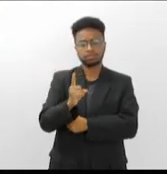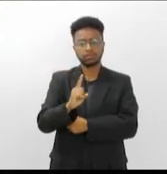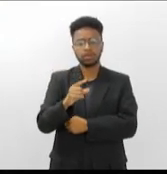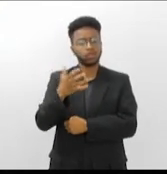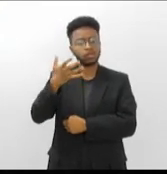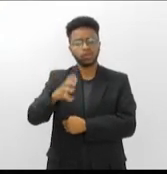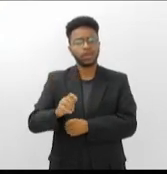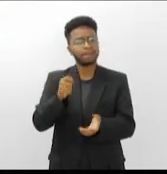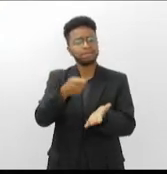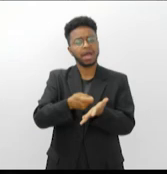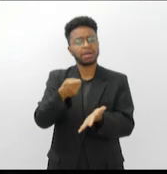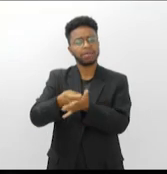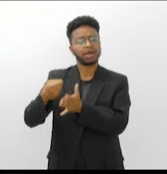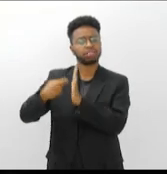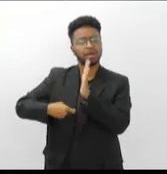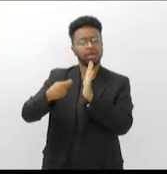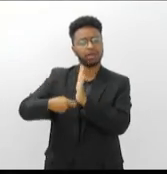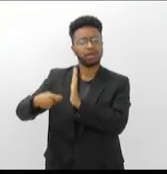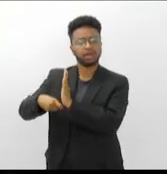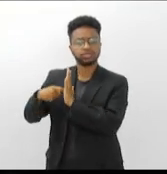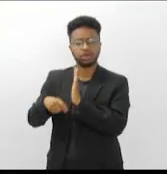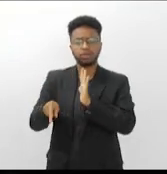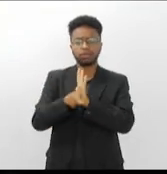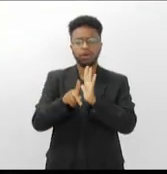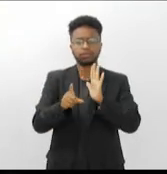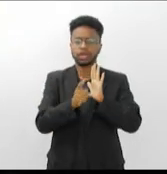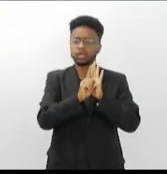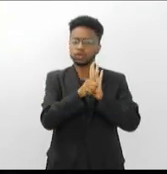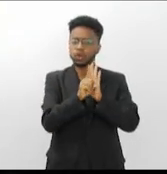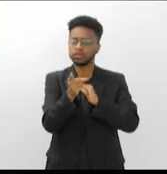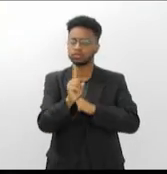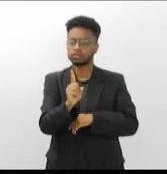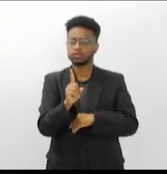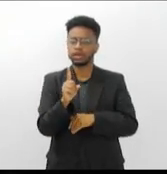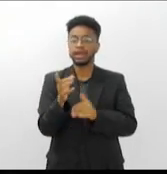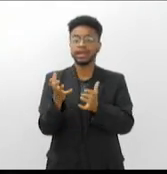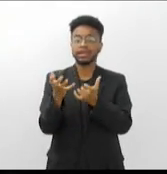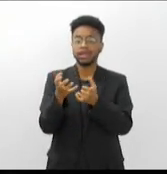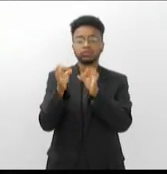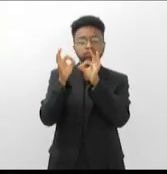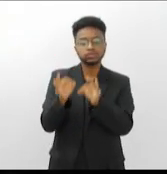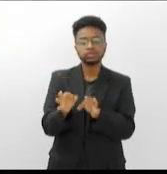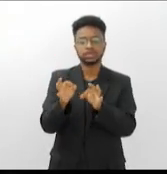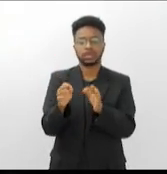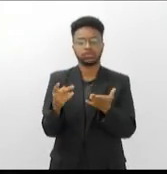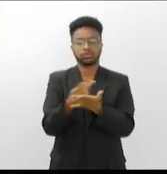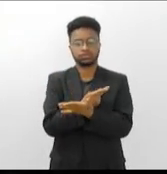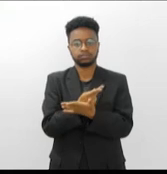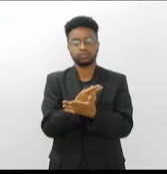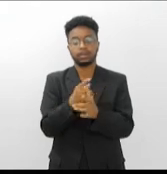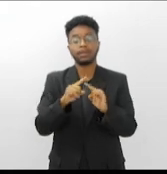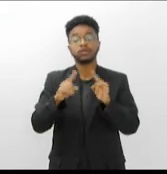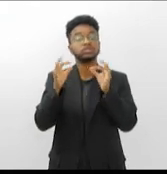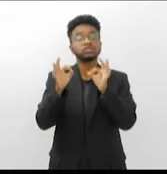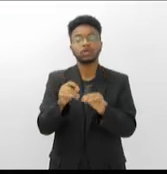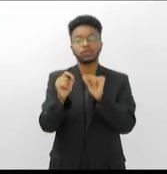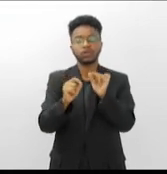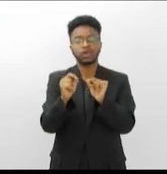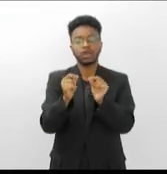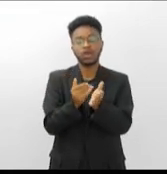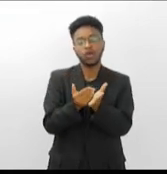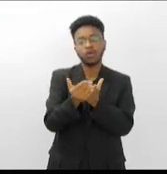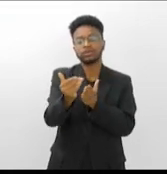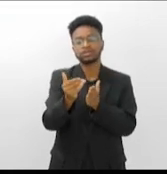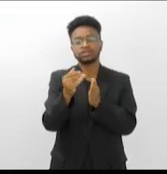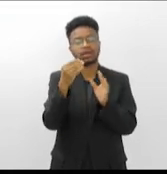quer ficar pagando taxa de hidrômetro. Ela quer ter o justo. E o justo é começar a